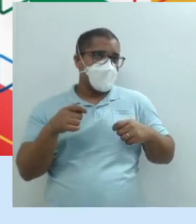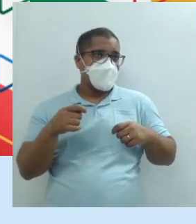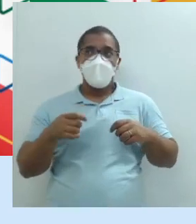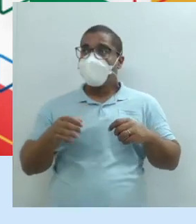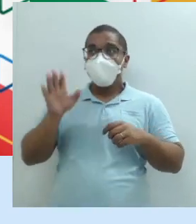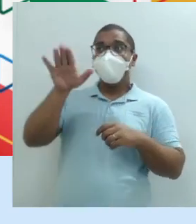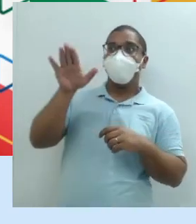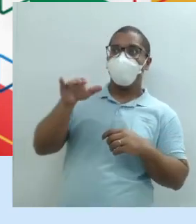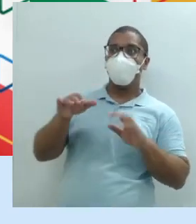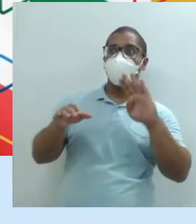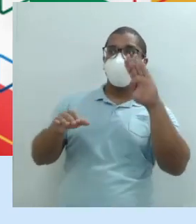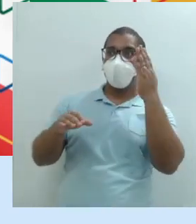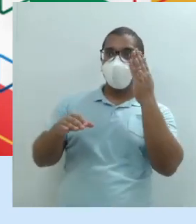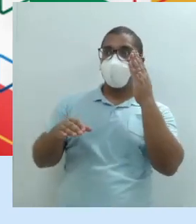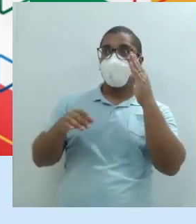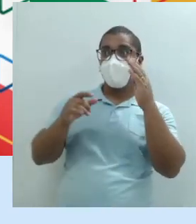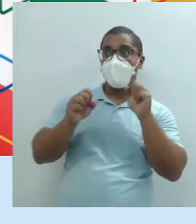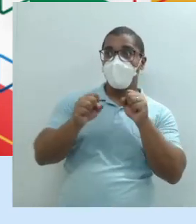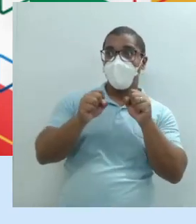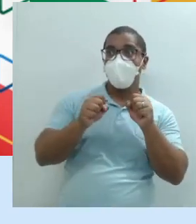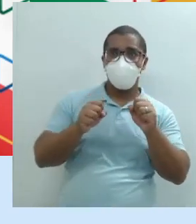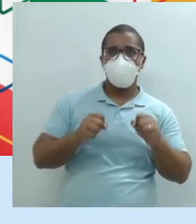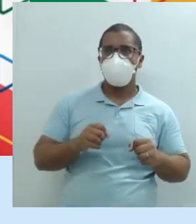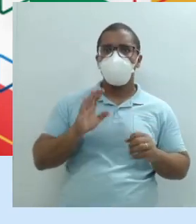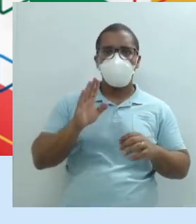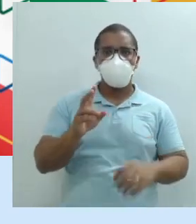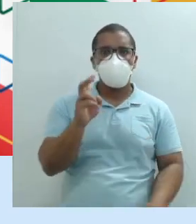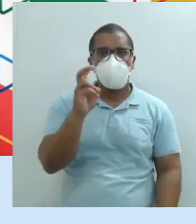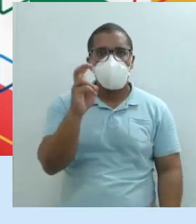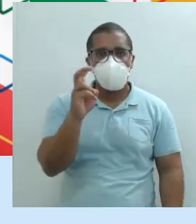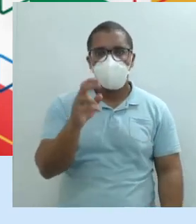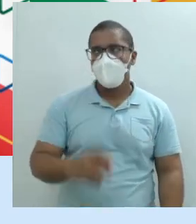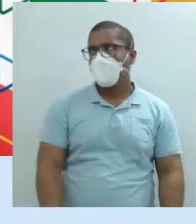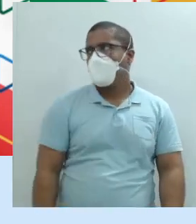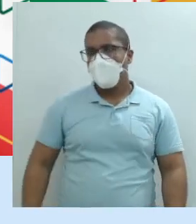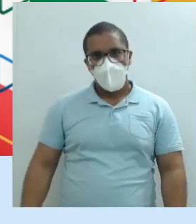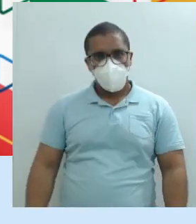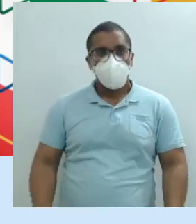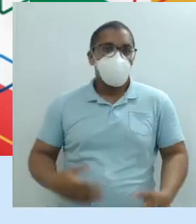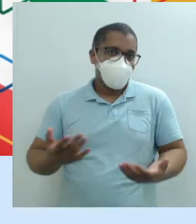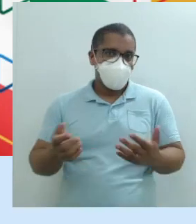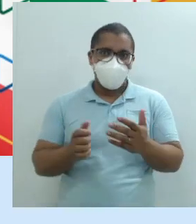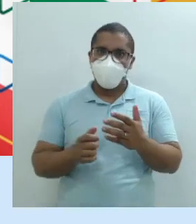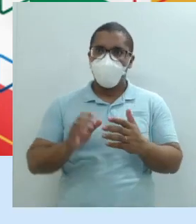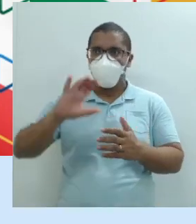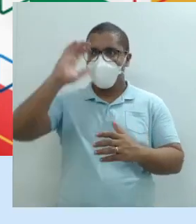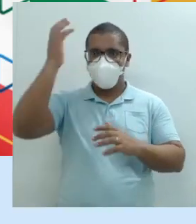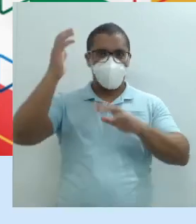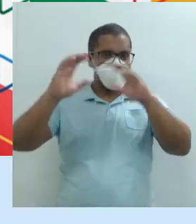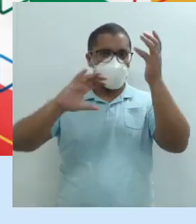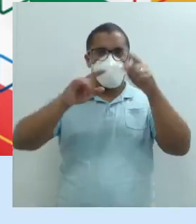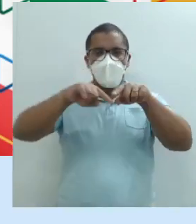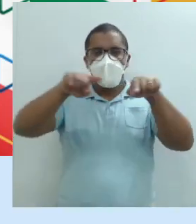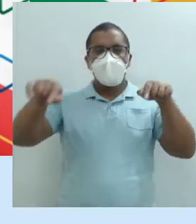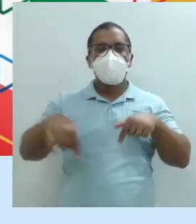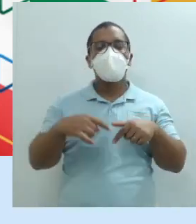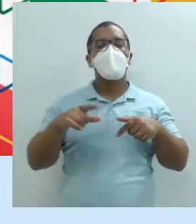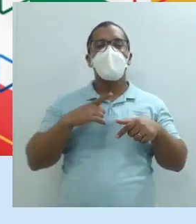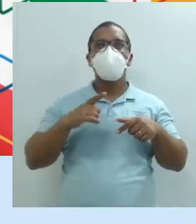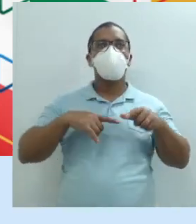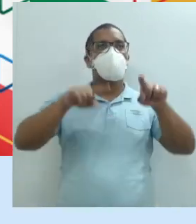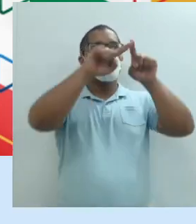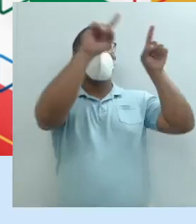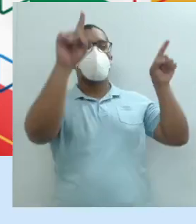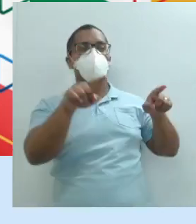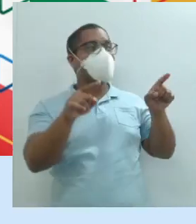banheiro, já é a quinta vez que pede. Enfim, 1000 coisas acontecem numa sala de aula. Aí a gente bota no quadro